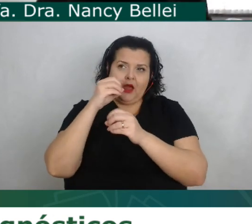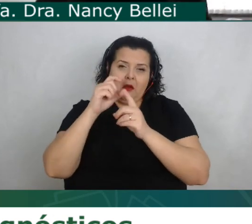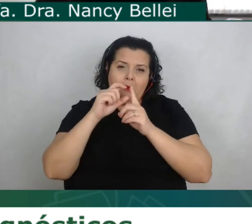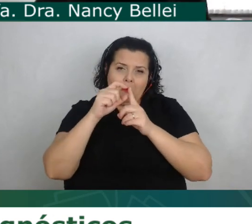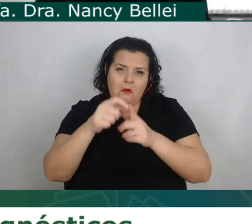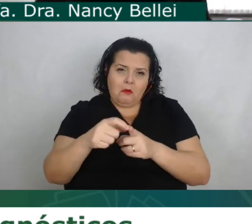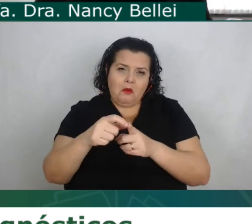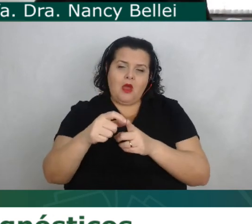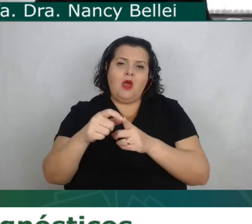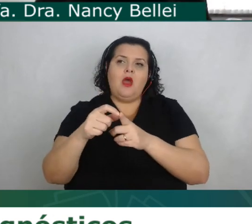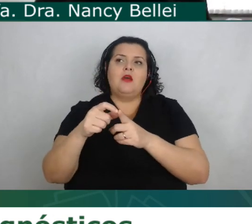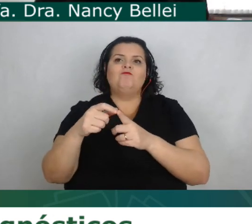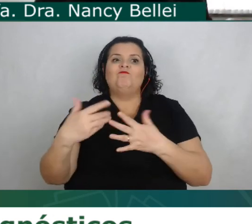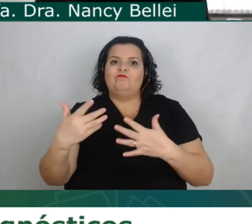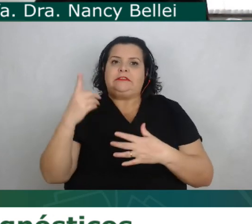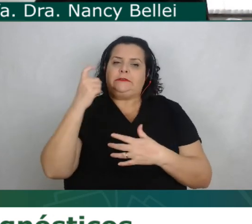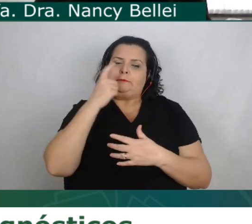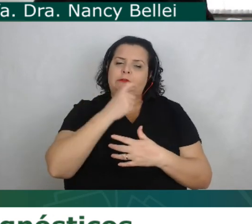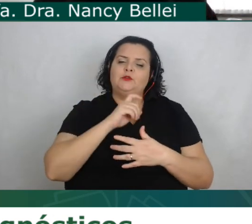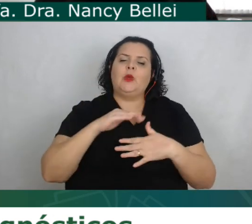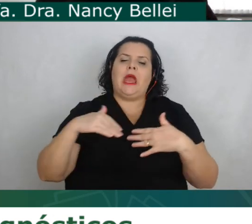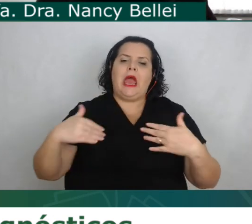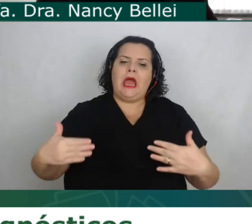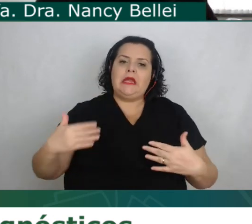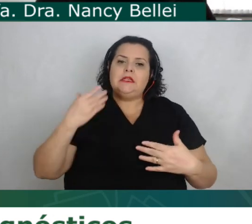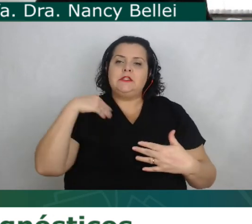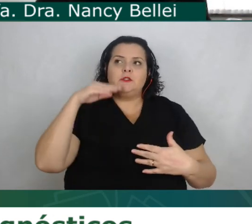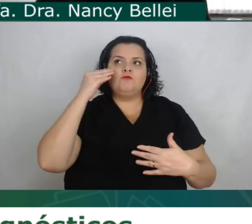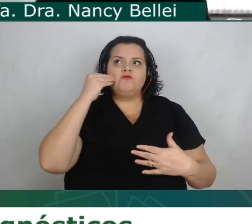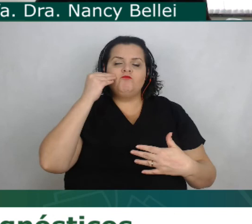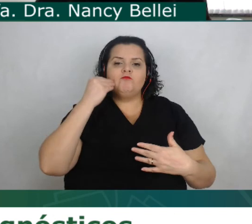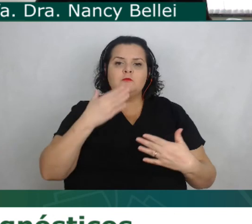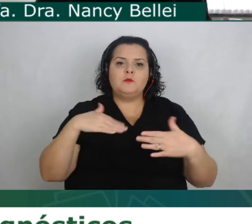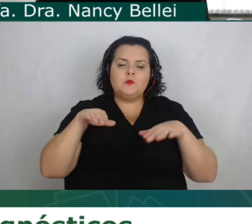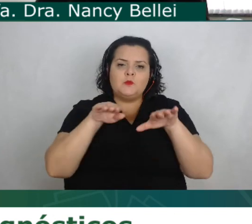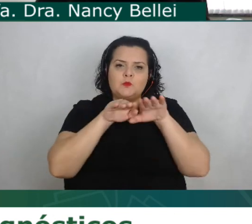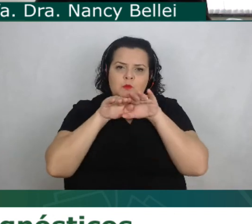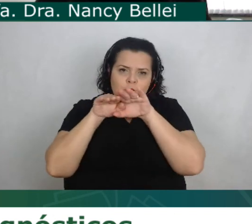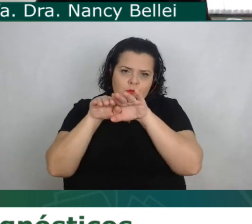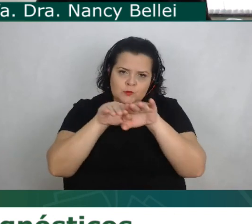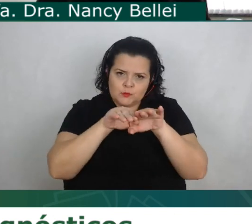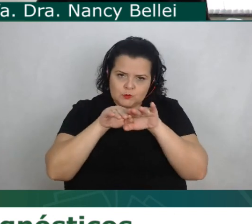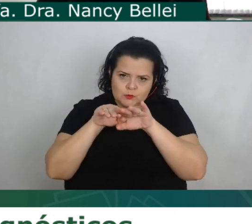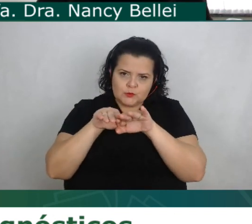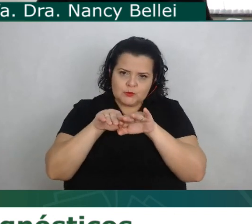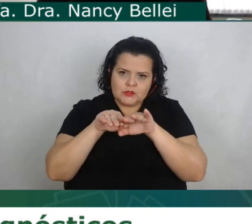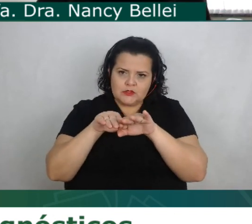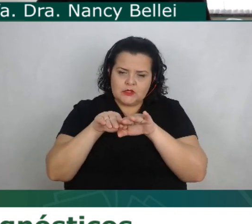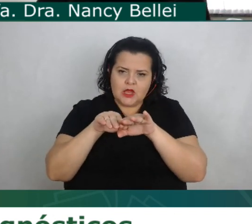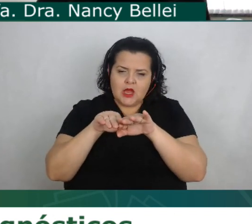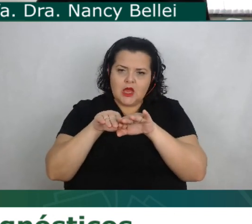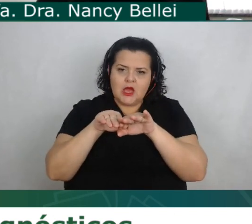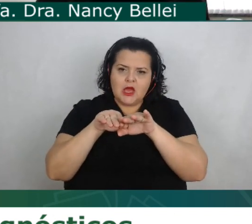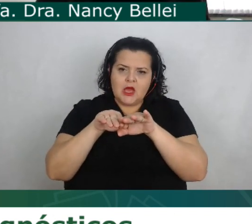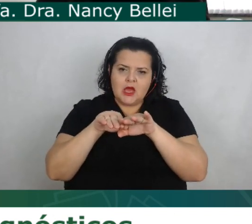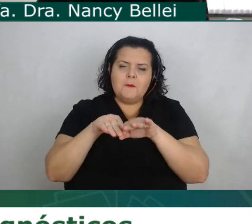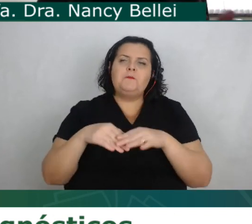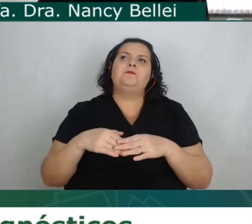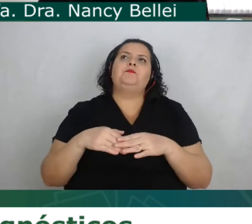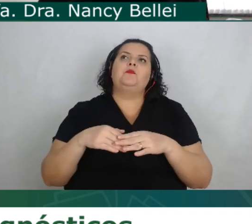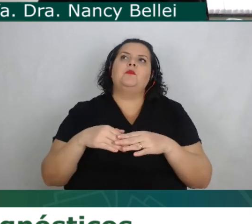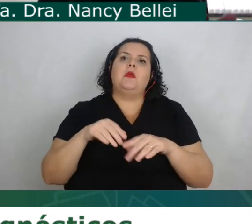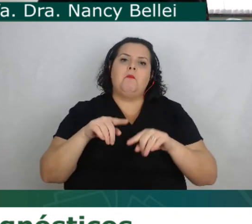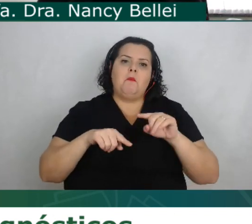eu recomendo? Tente padronizar um kit in-house que vai sair eventualmente mais barato